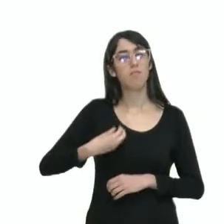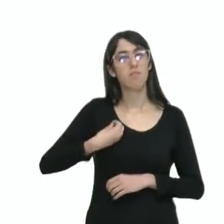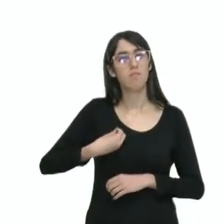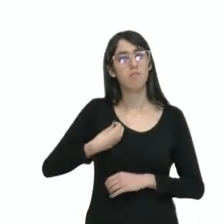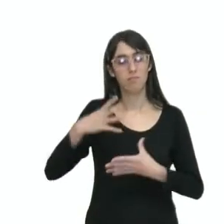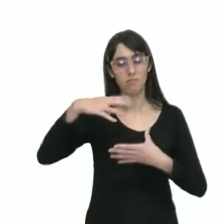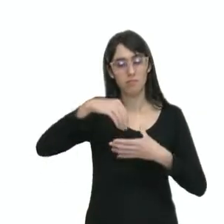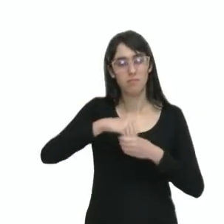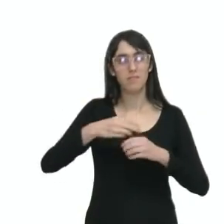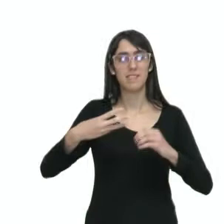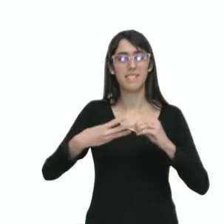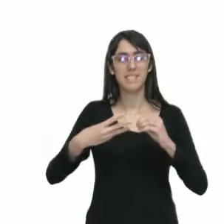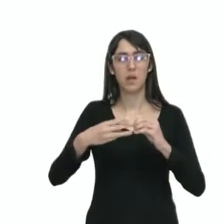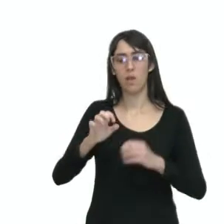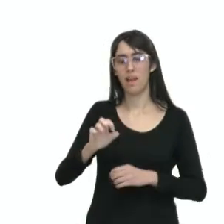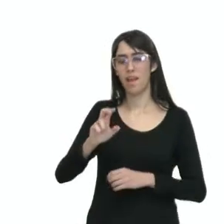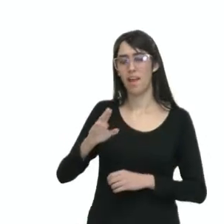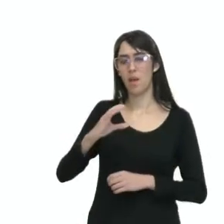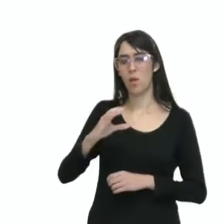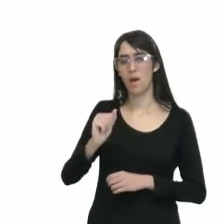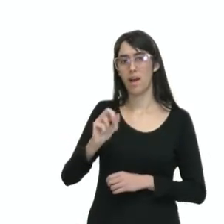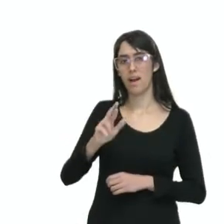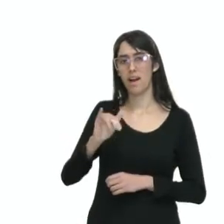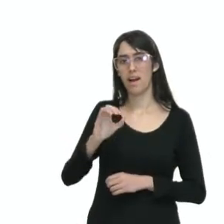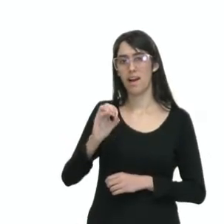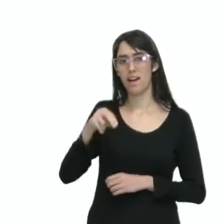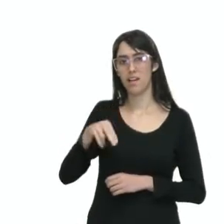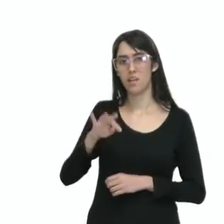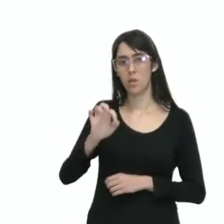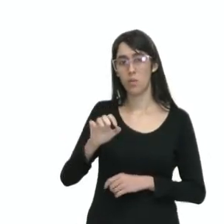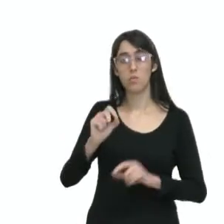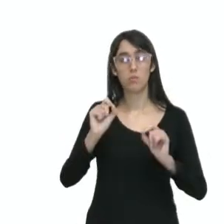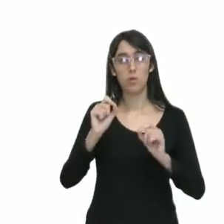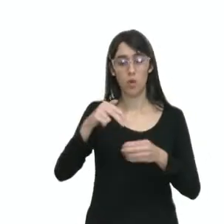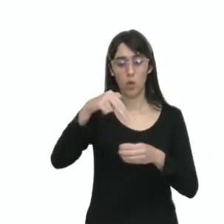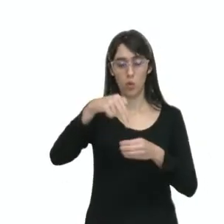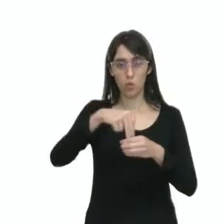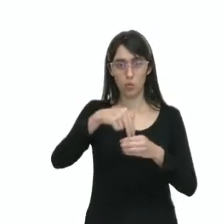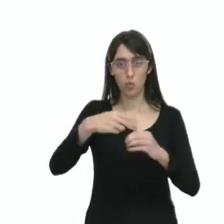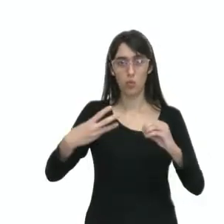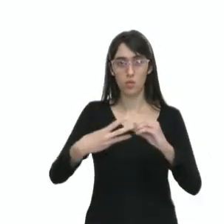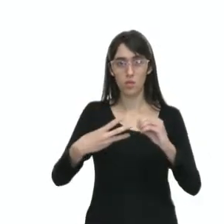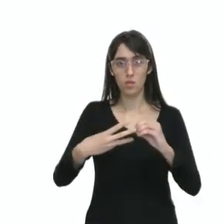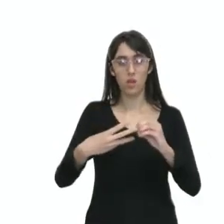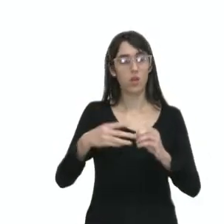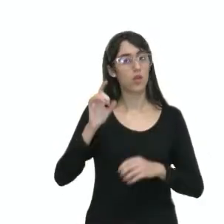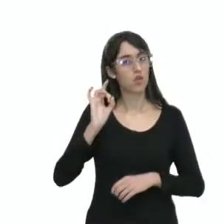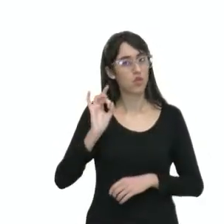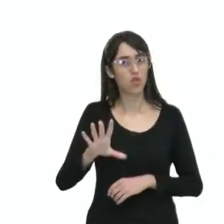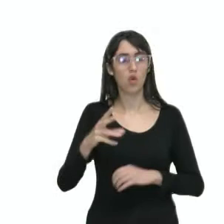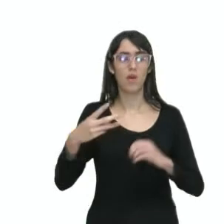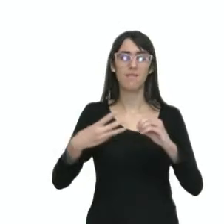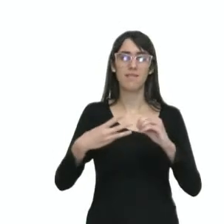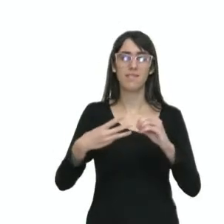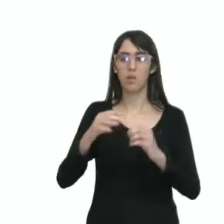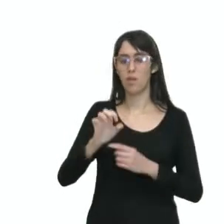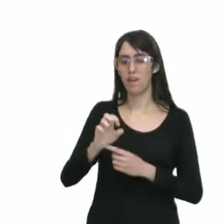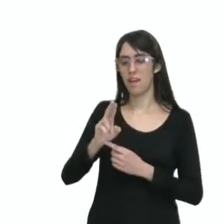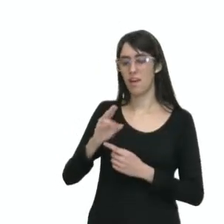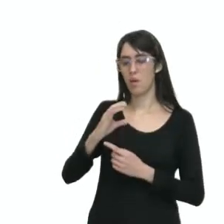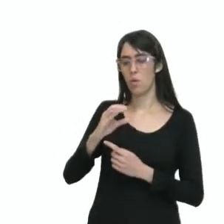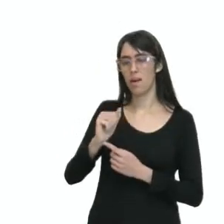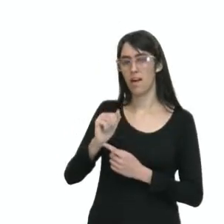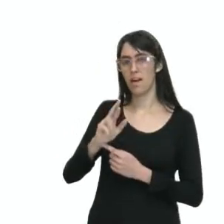células eucariontes. E não esqueçam, núcleo celular somente nas células eucariontes,